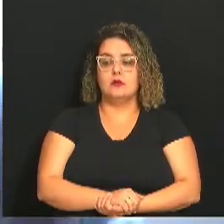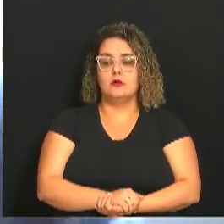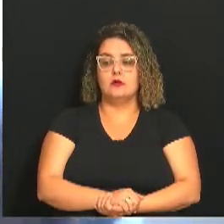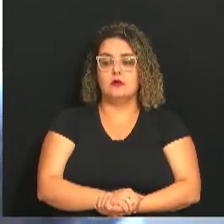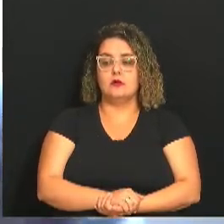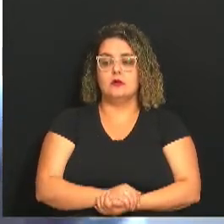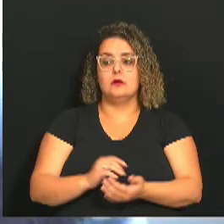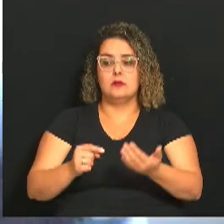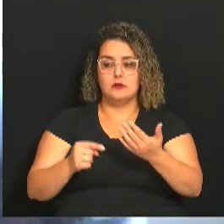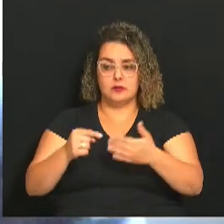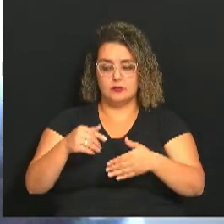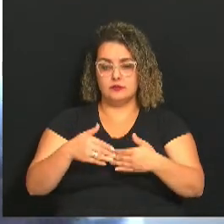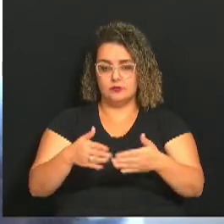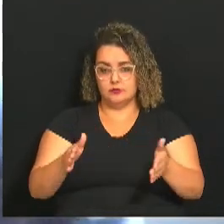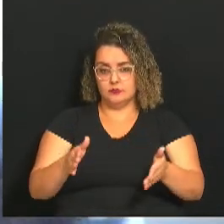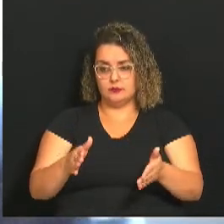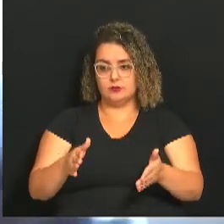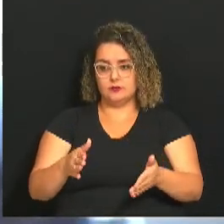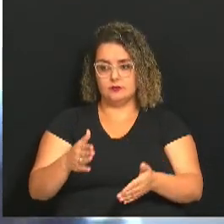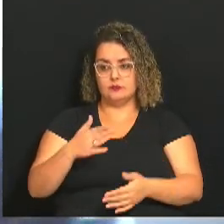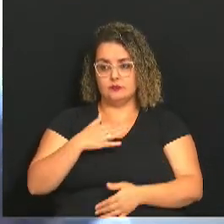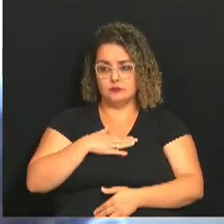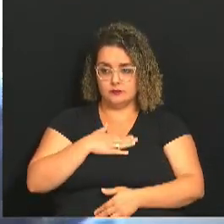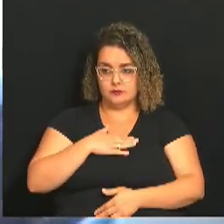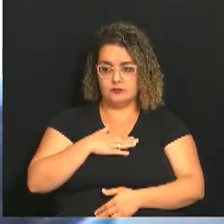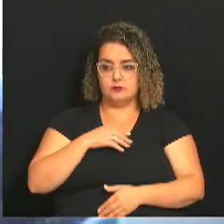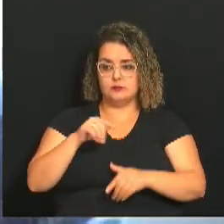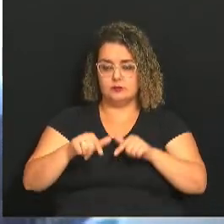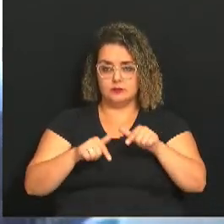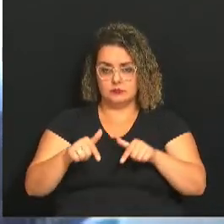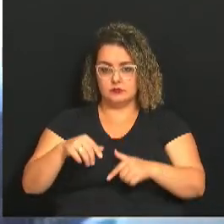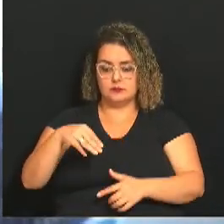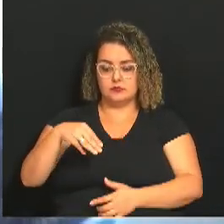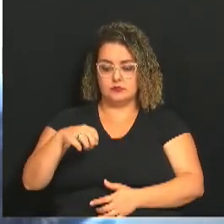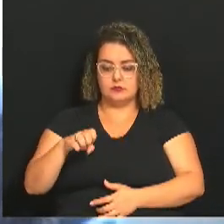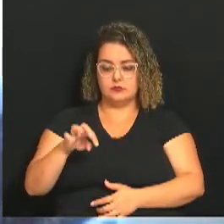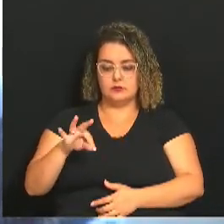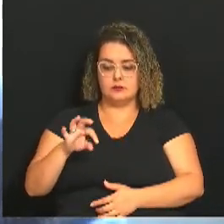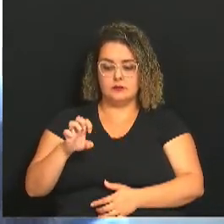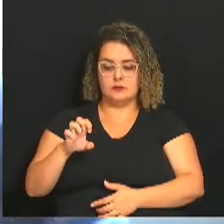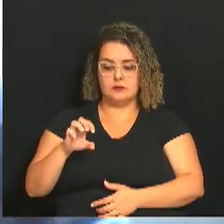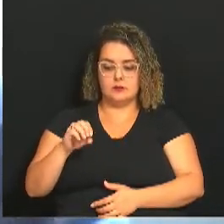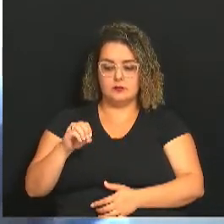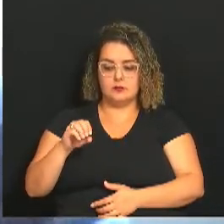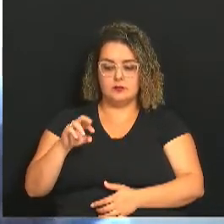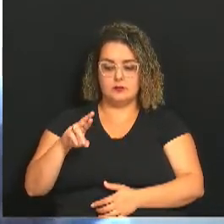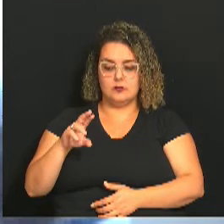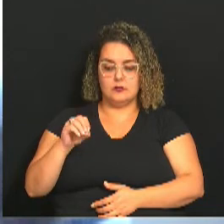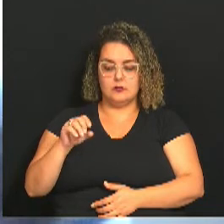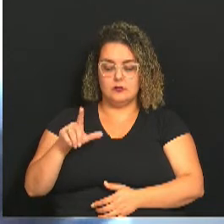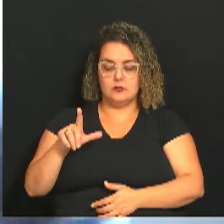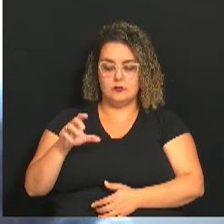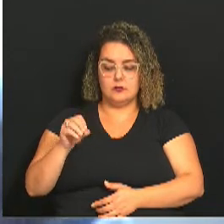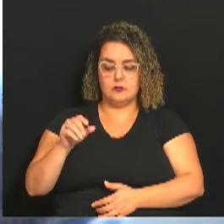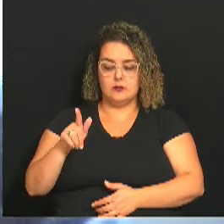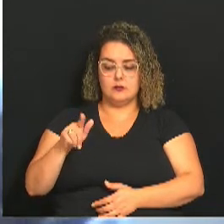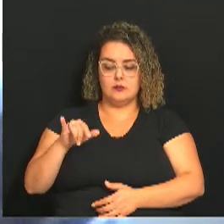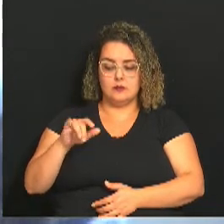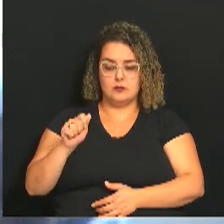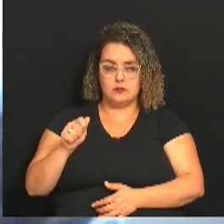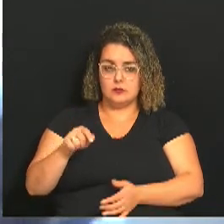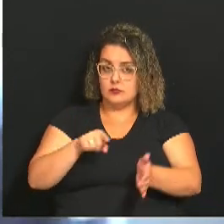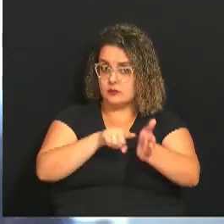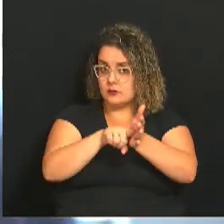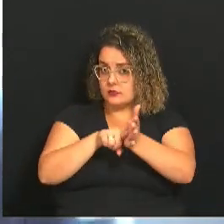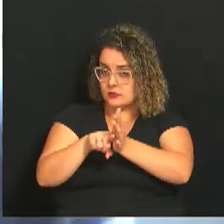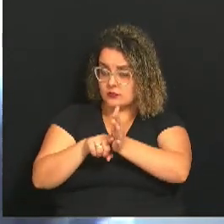para mim, trabalhando, né, em meteorologia e pesquisando esses aspectos, esses fenômenos, né?